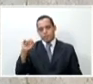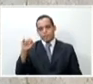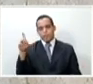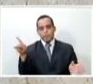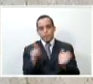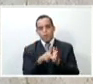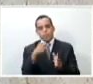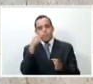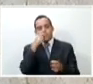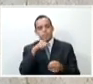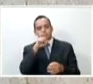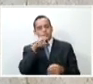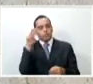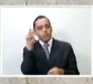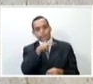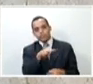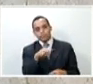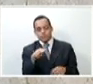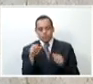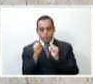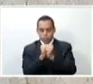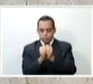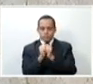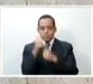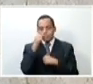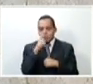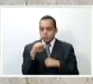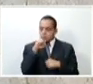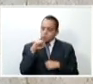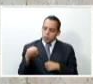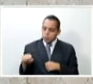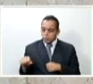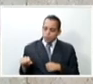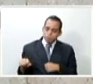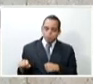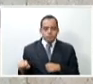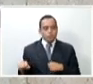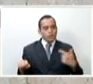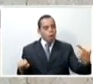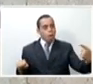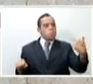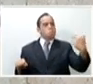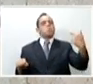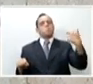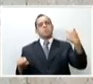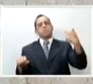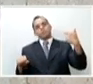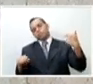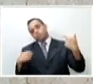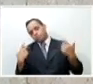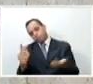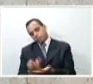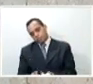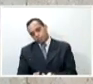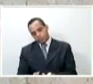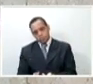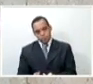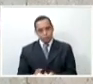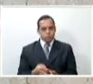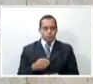própria esposa. Ele estava com a esposa, quando foi vítima de atentado e acabou sendo morto na frente da esposa. Soldado